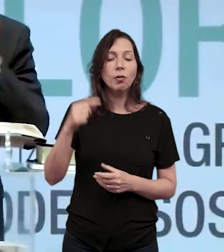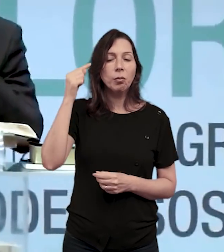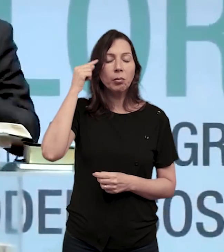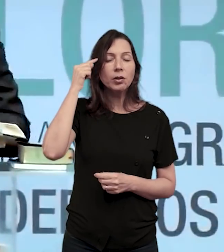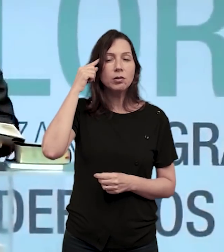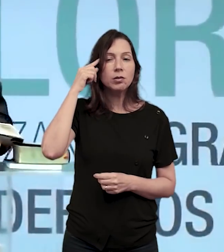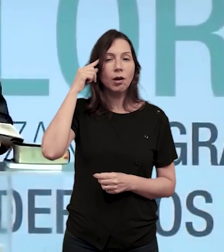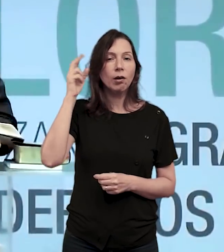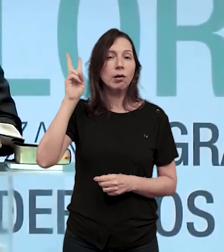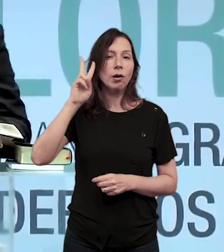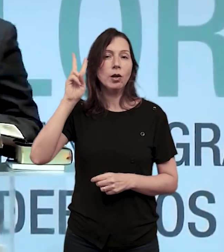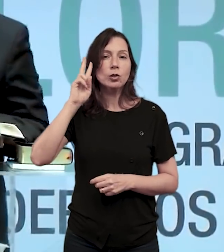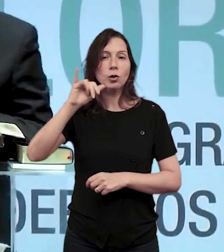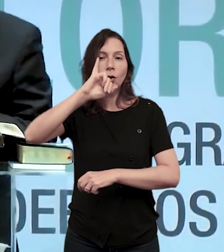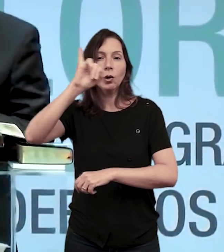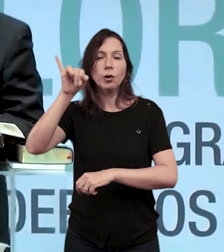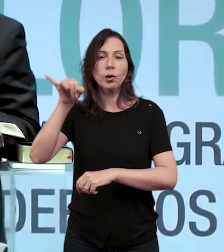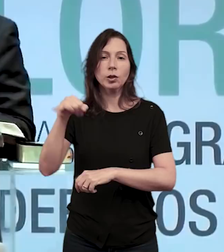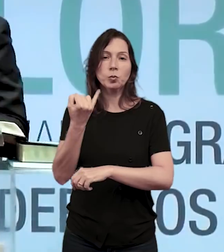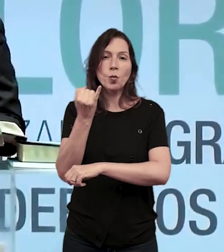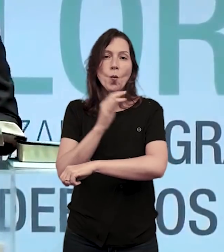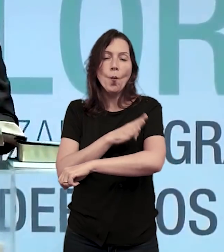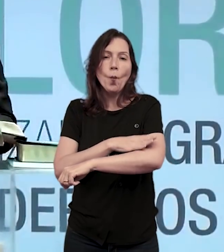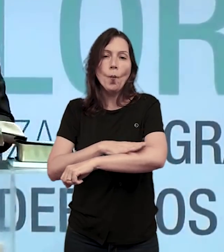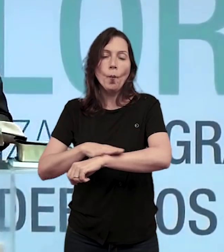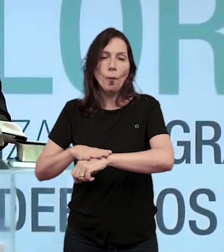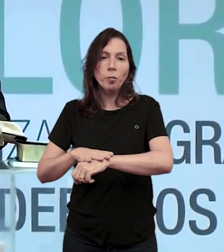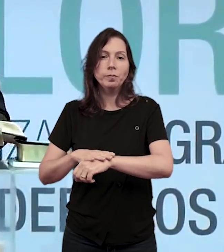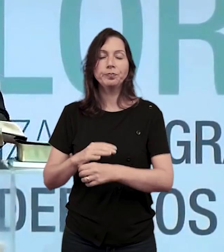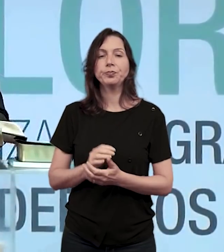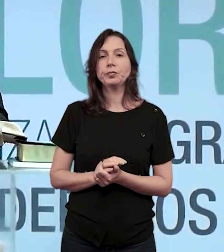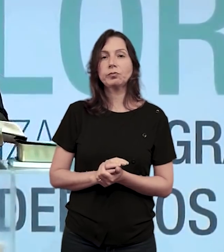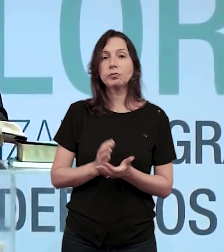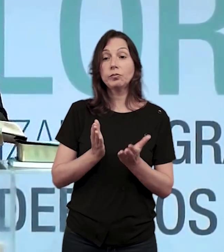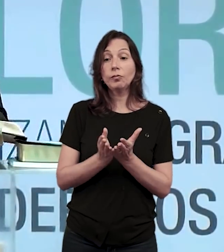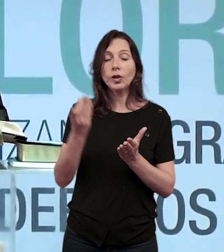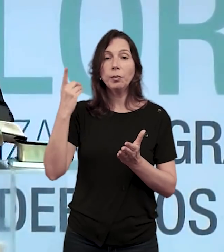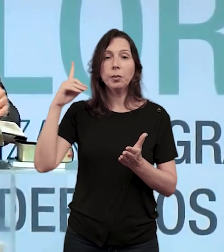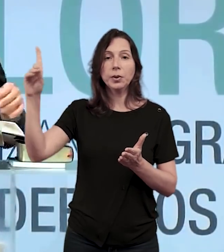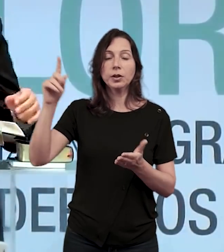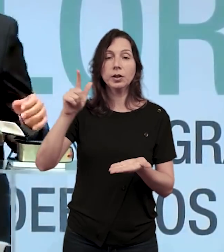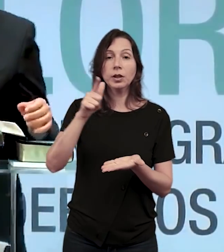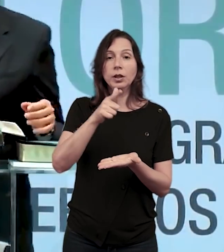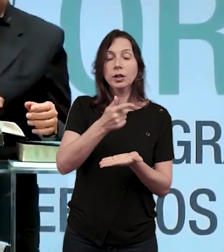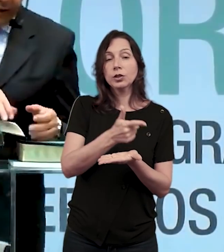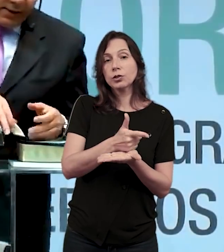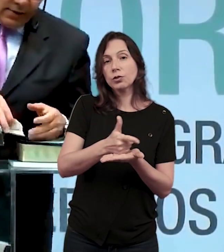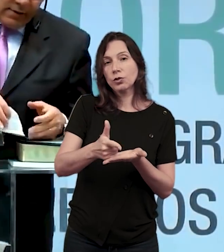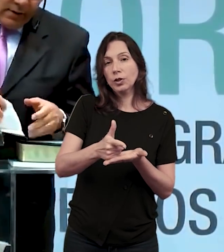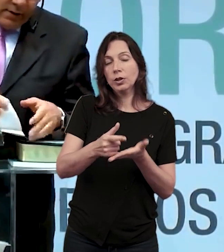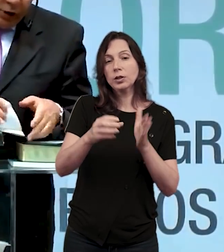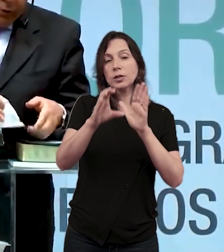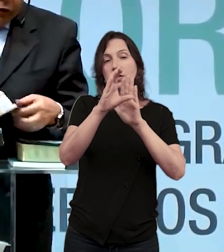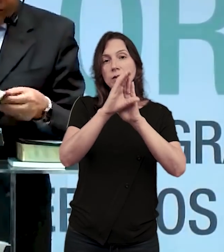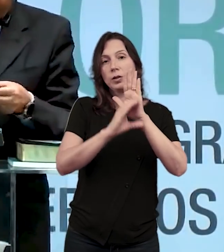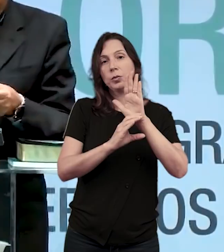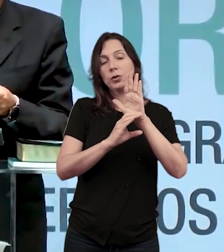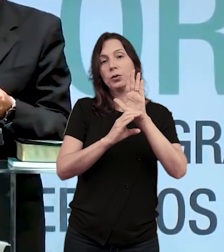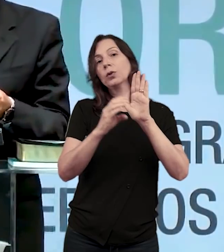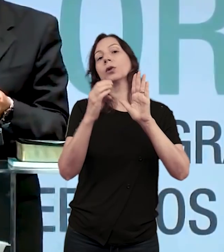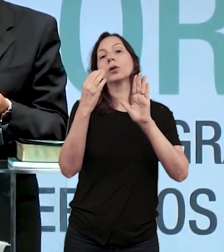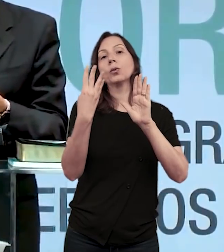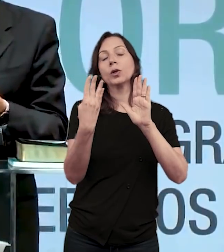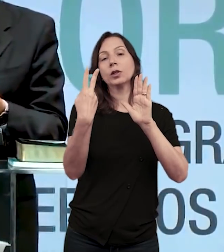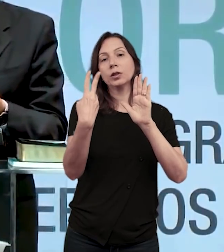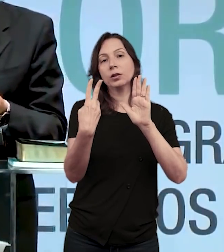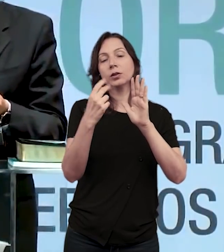do Jacó. Você pode abrir sua Bíblia comigo no texto de Gênesis 42, 36? Só um minutinho, depois você volta